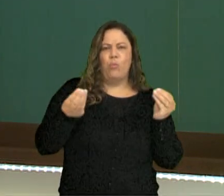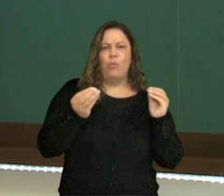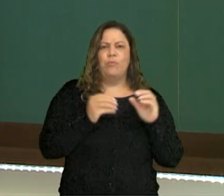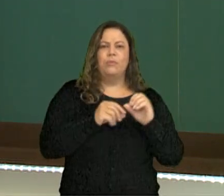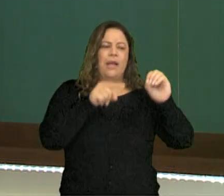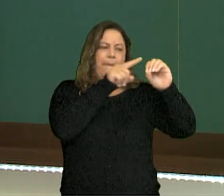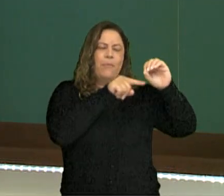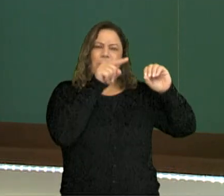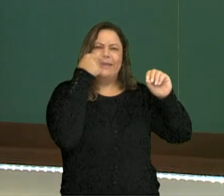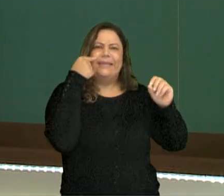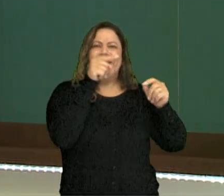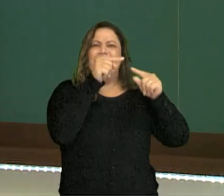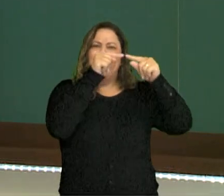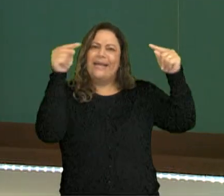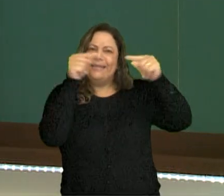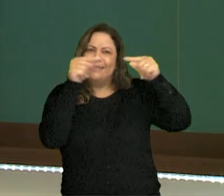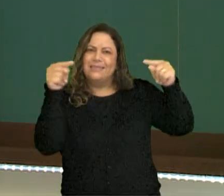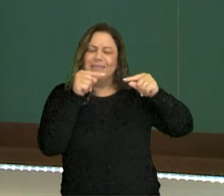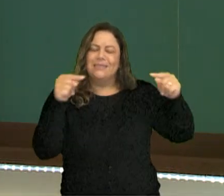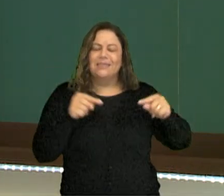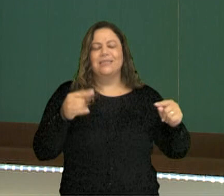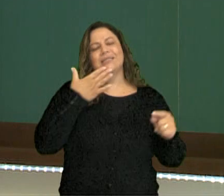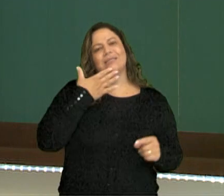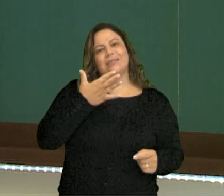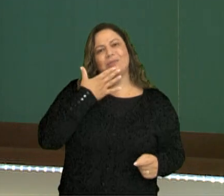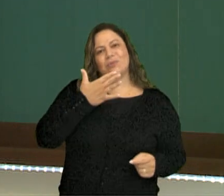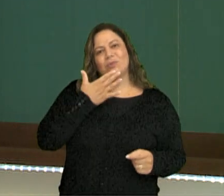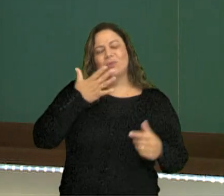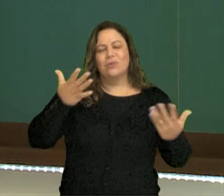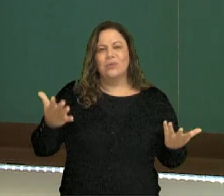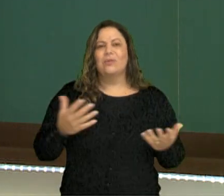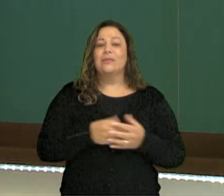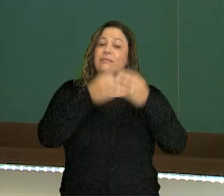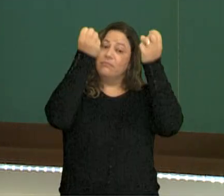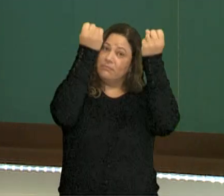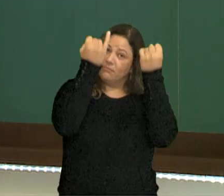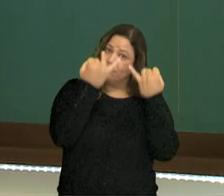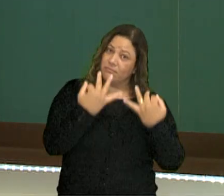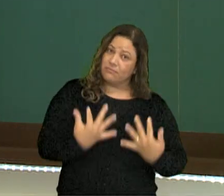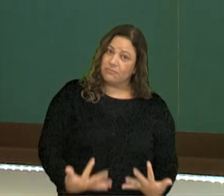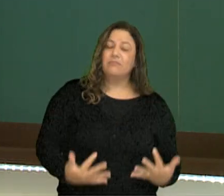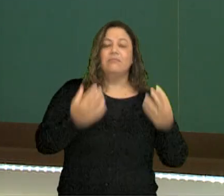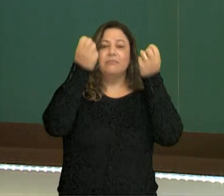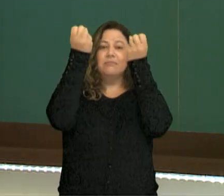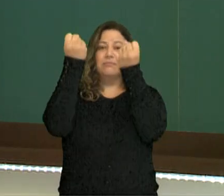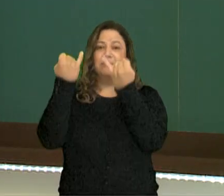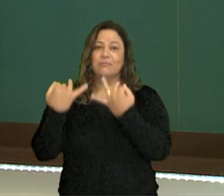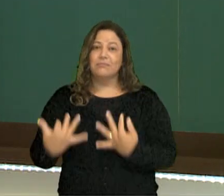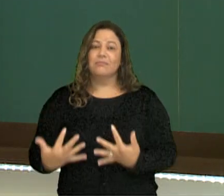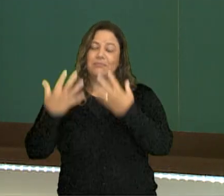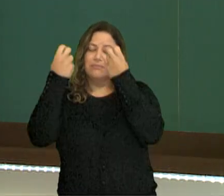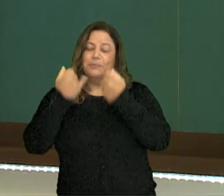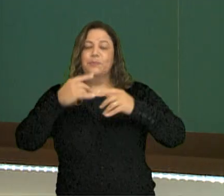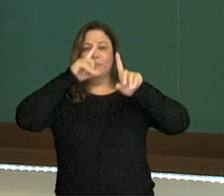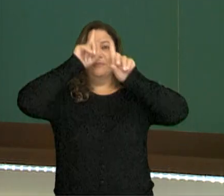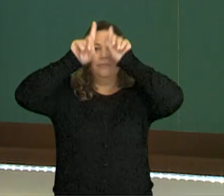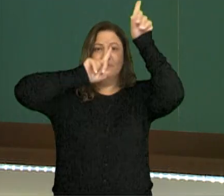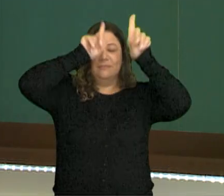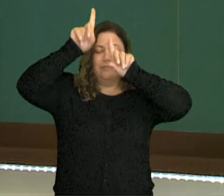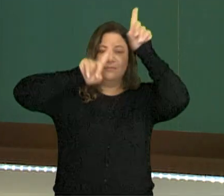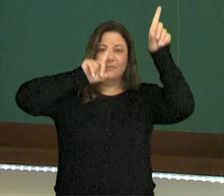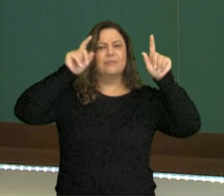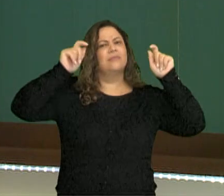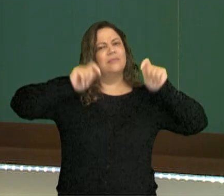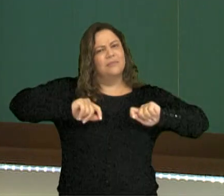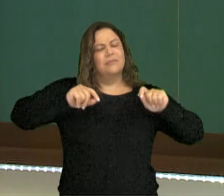bolinha é o que, o risquinho é o que, né? Esse colorido. Então vai explicando essa partitura criativa, que pode